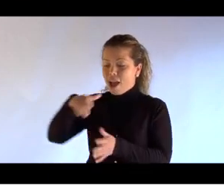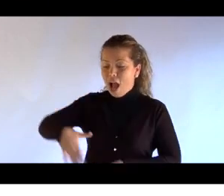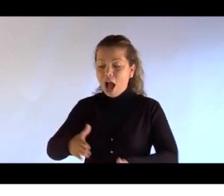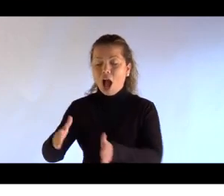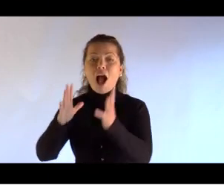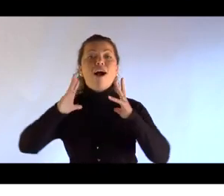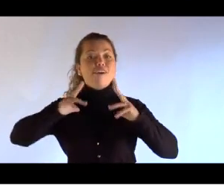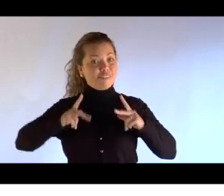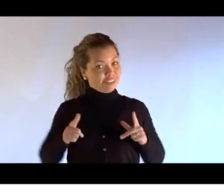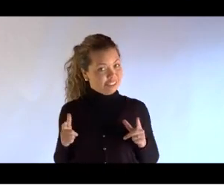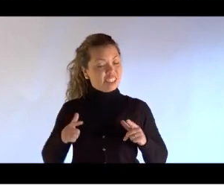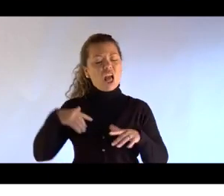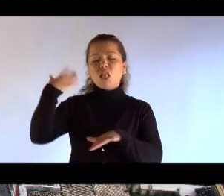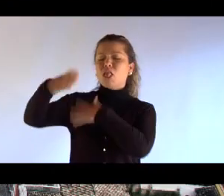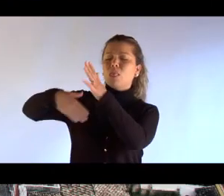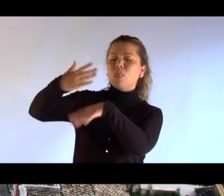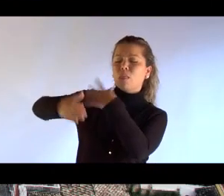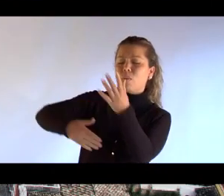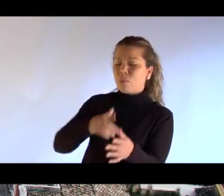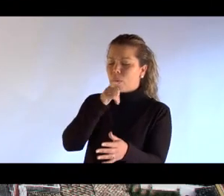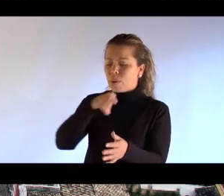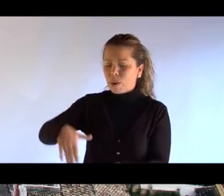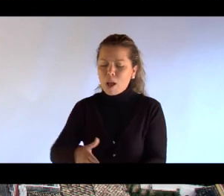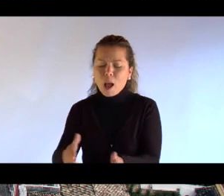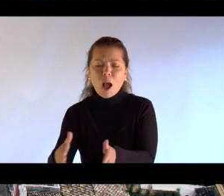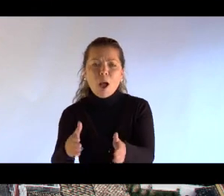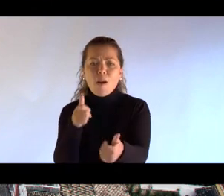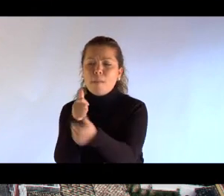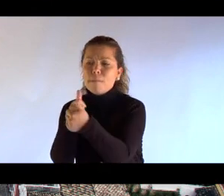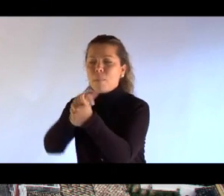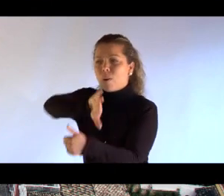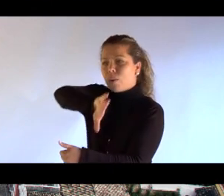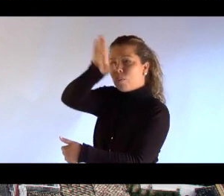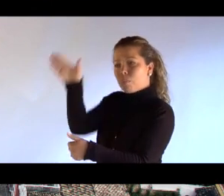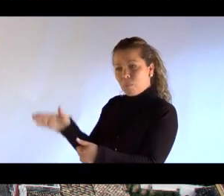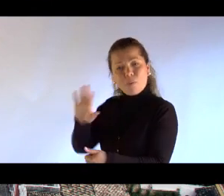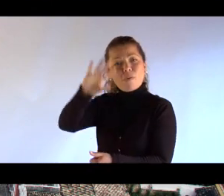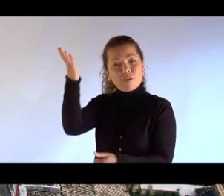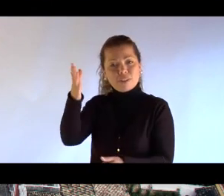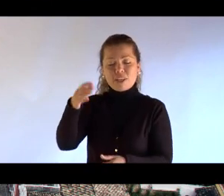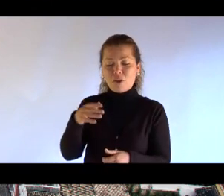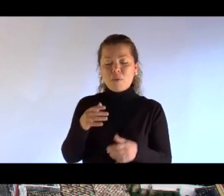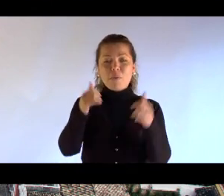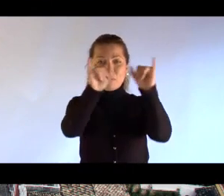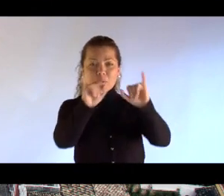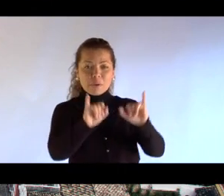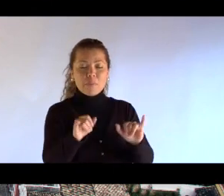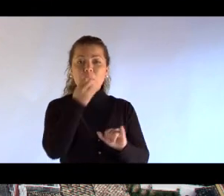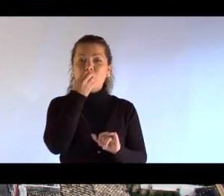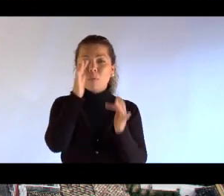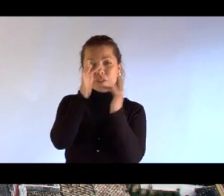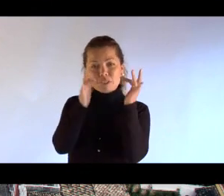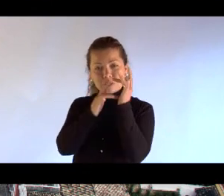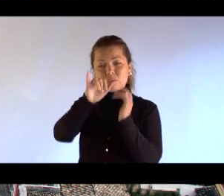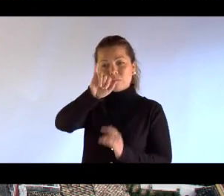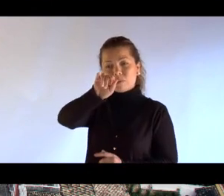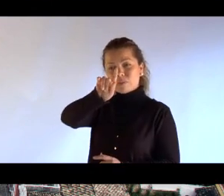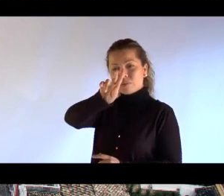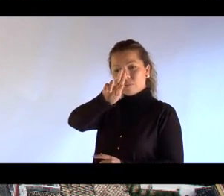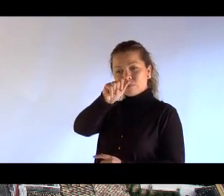de lado o significado de elementos geográficos que contribuíram para que Iguape fosse desenhada tal como foi e